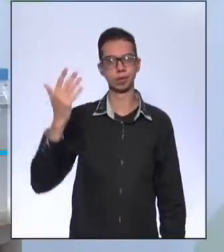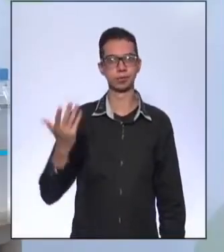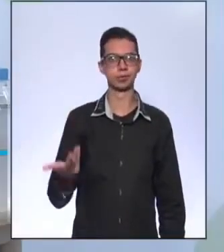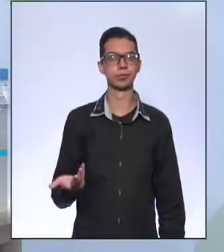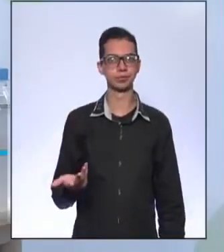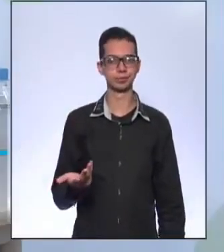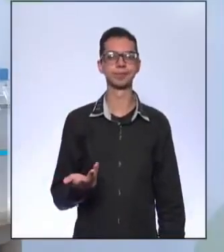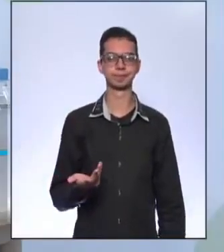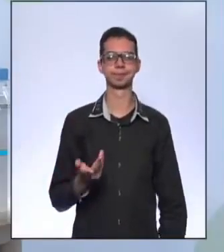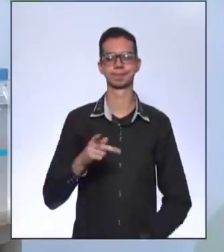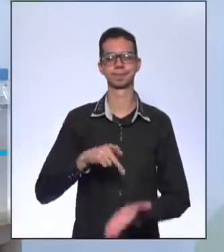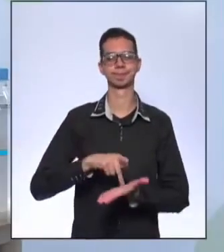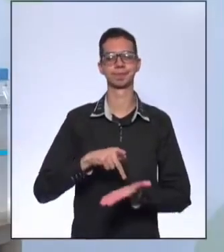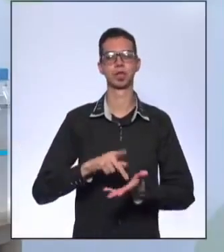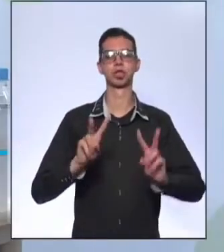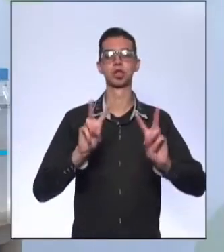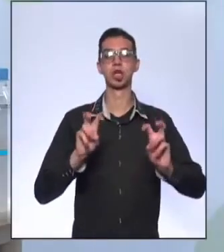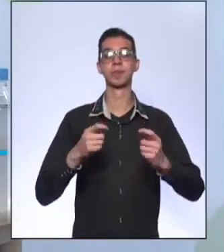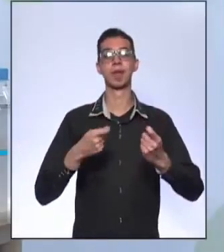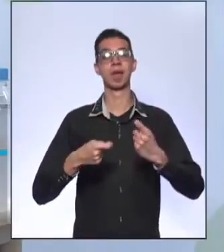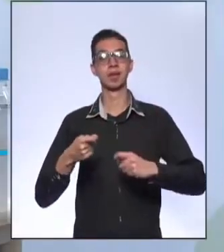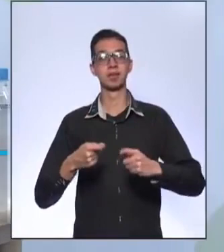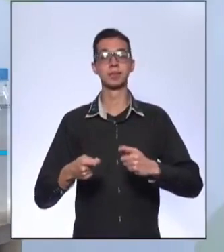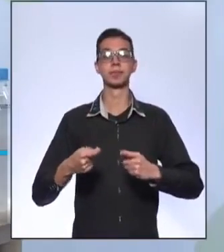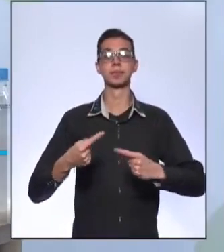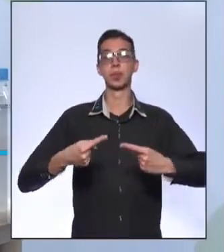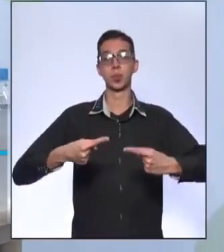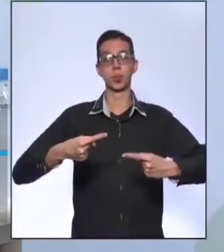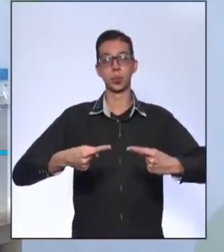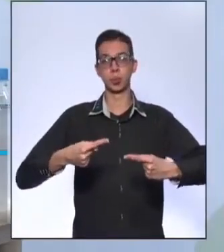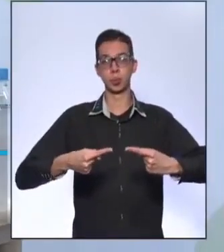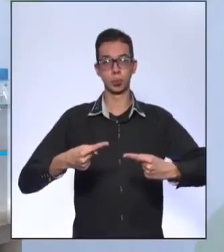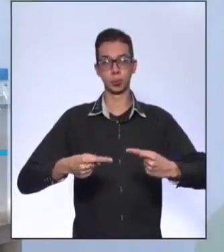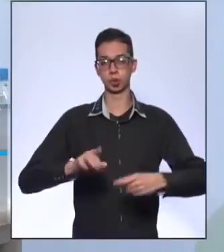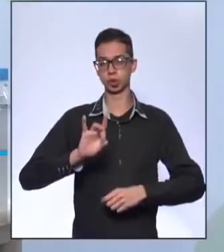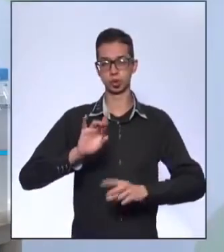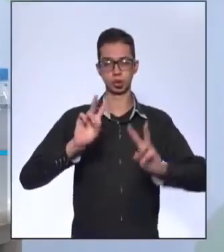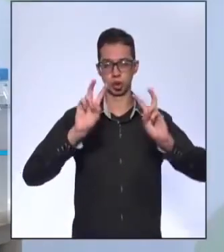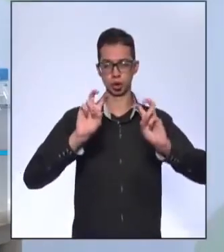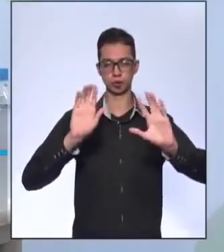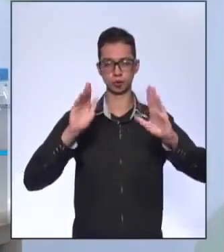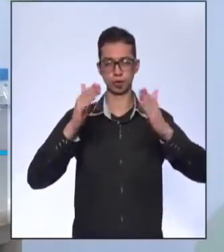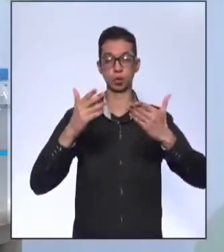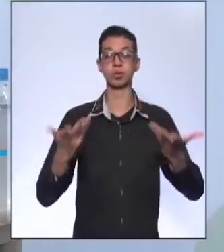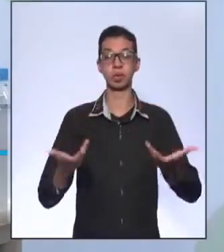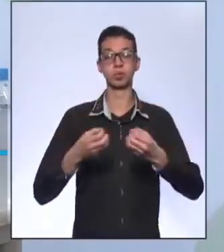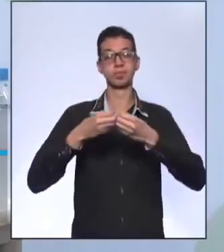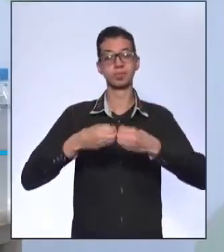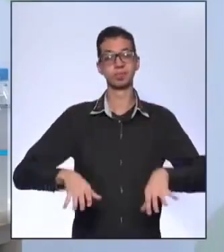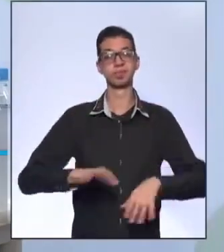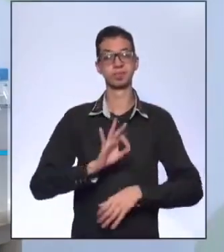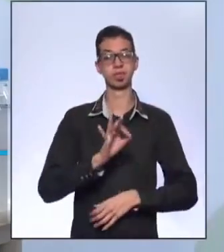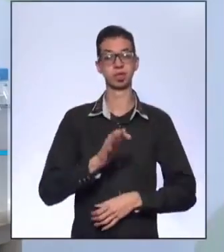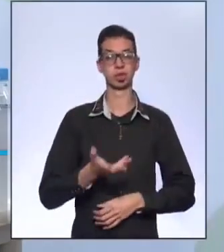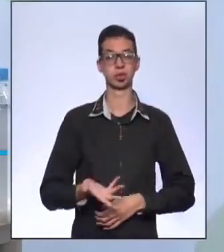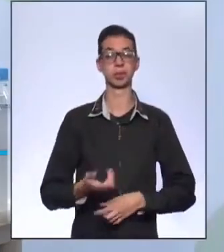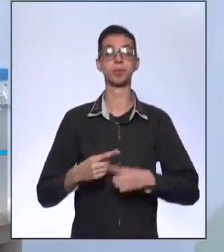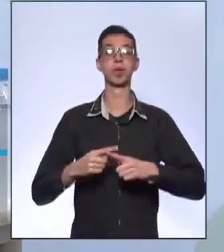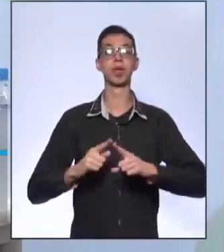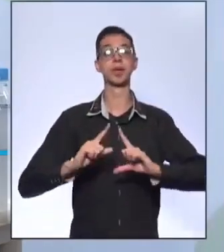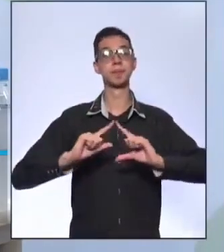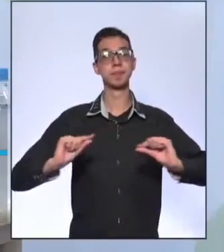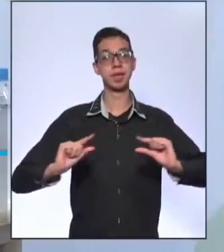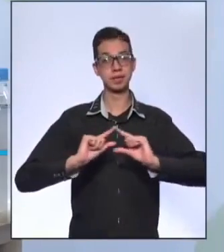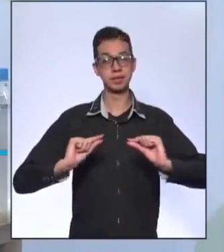Cidade Administrativa ela acaba na cidade política né então ela acaba sendo que prejudicando um pouco e até